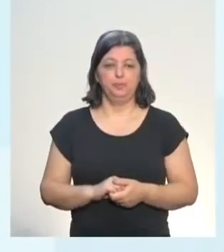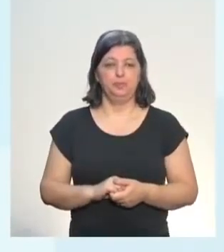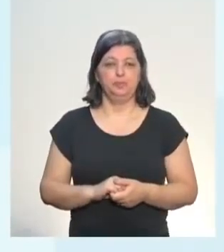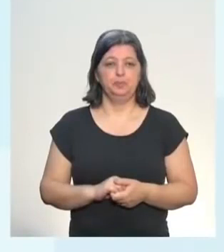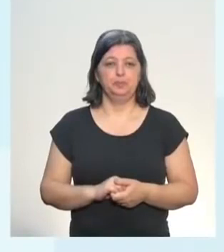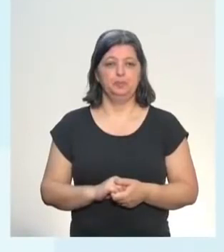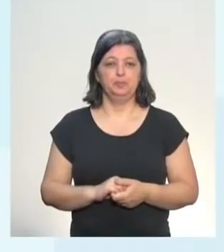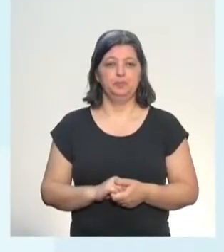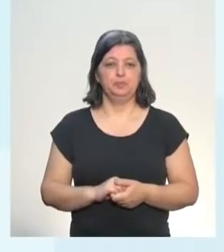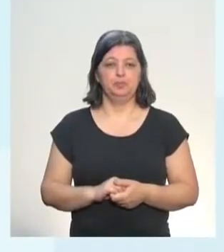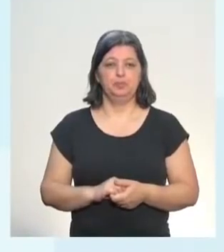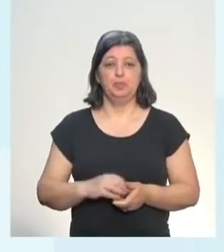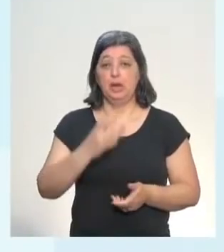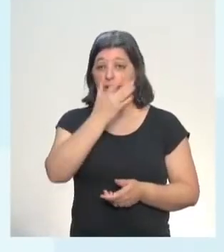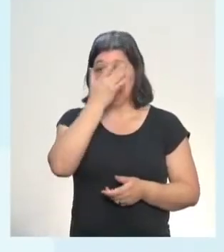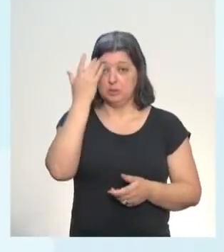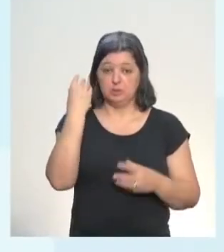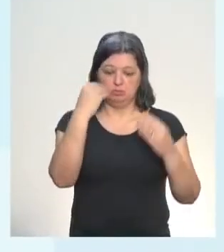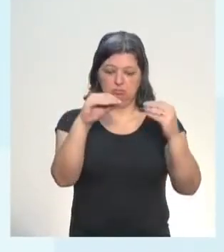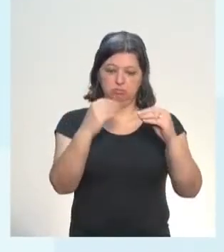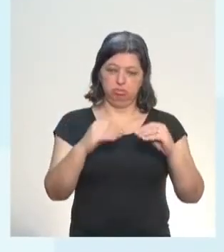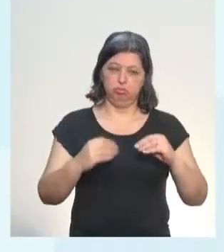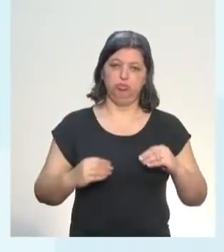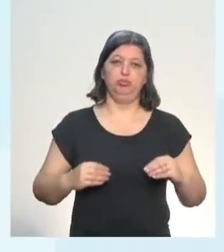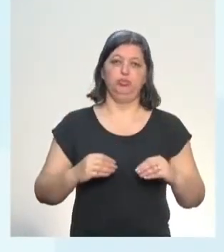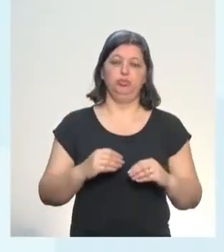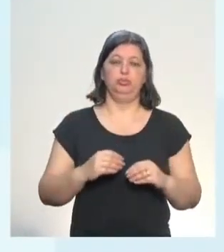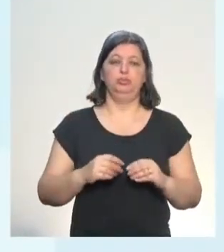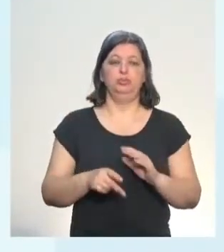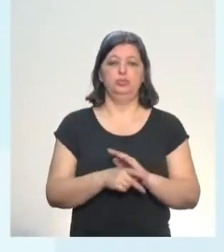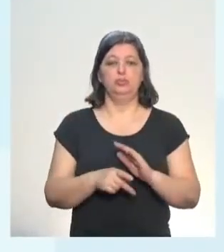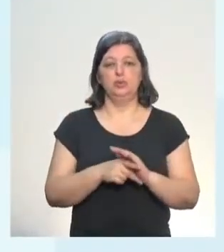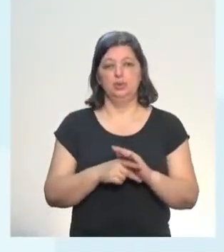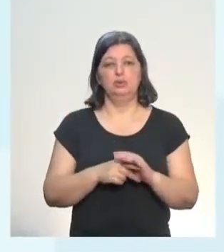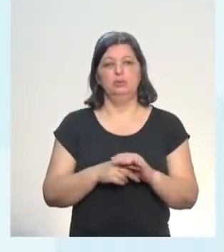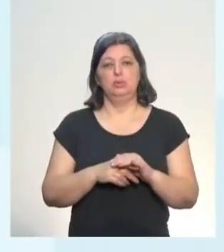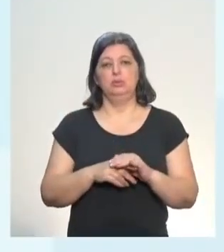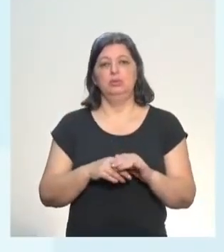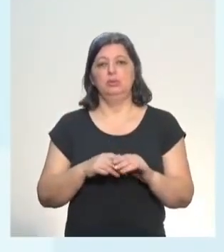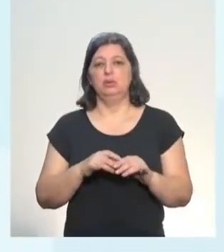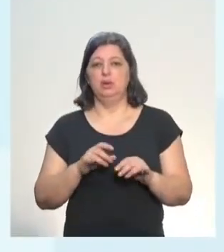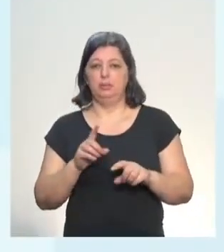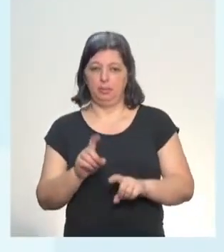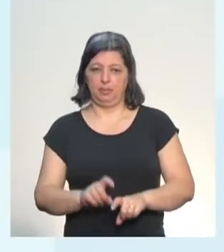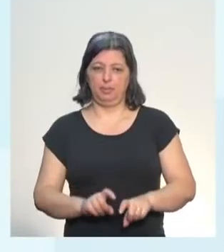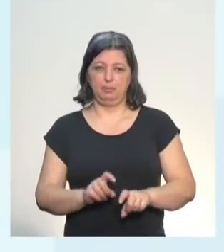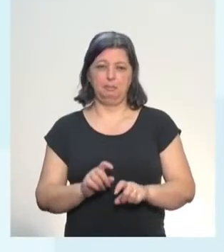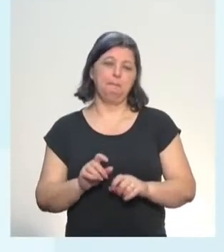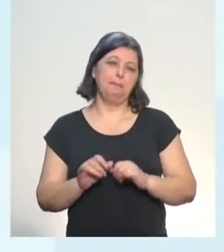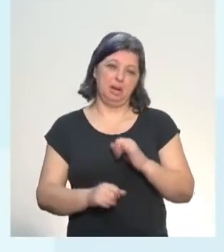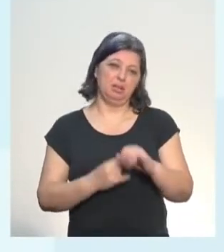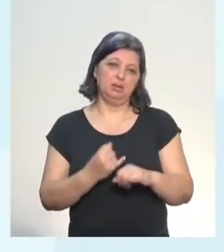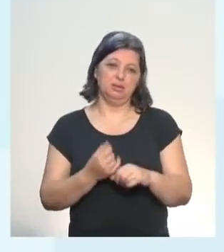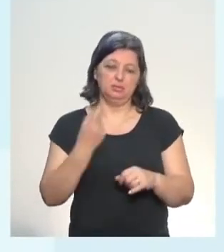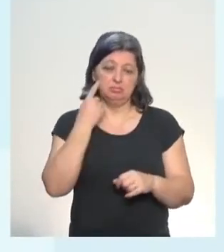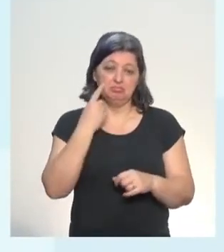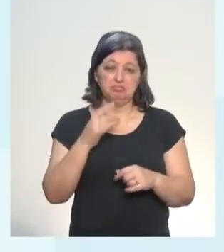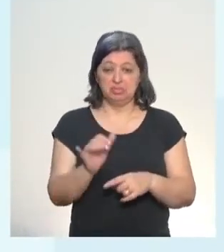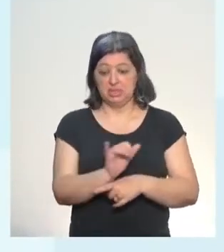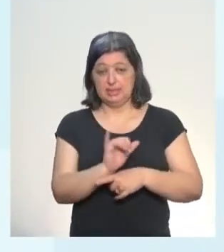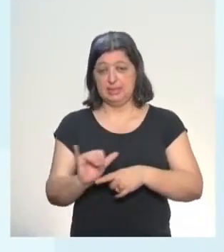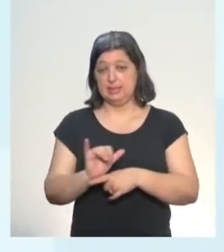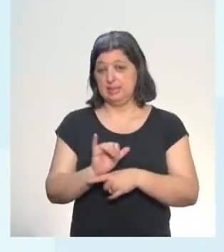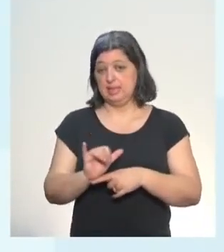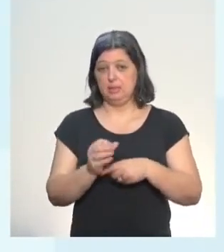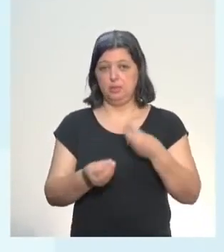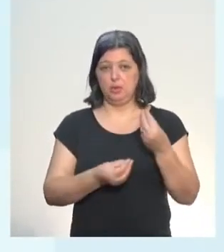pessoal que posta essas aulas online aí, faz a versão mais bonitinha que vocês conseguem. Eu fiz o meu esquema, que eu chamo esse esquema de